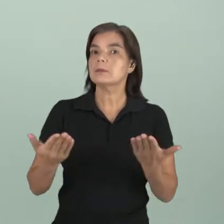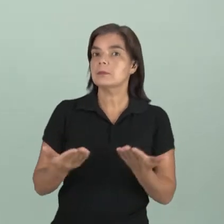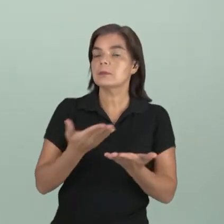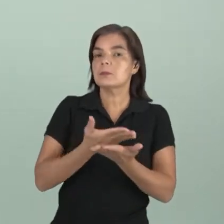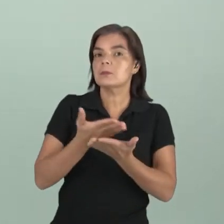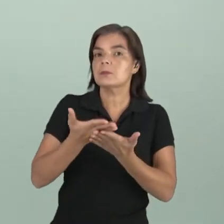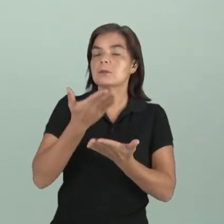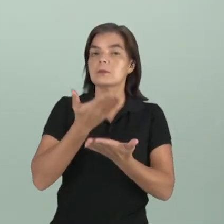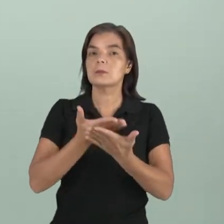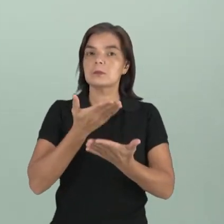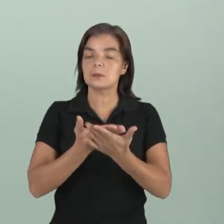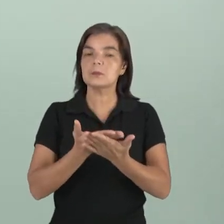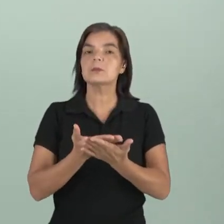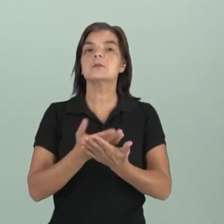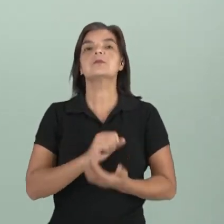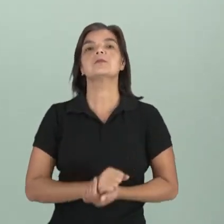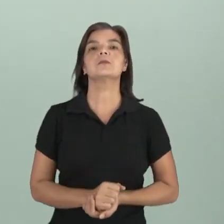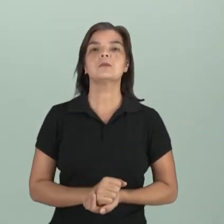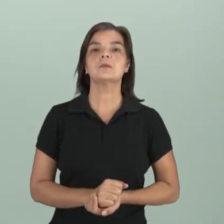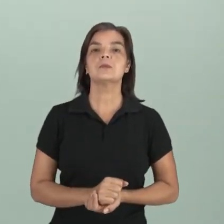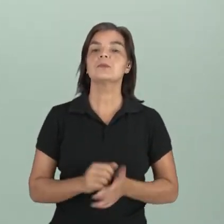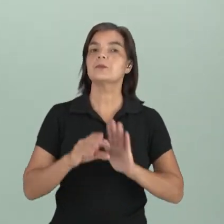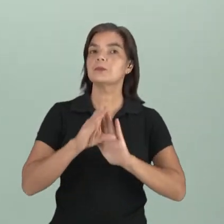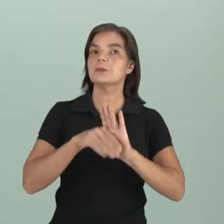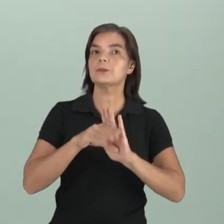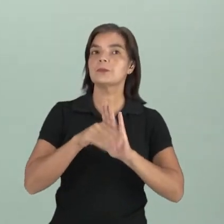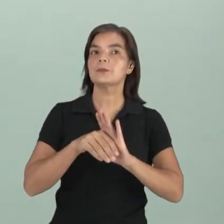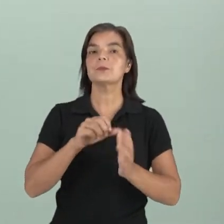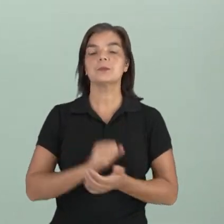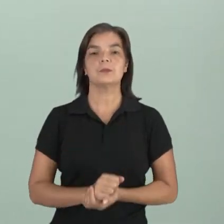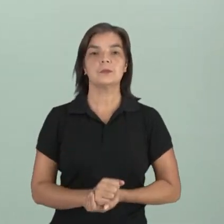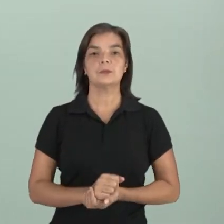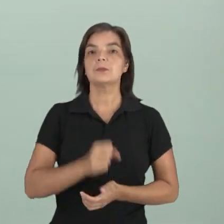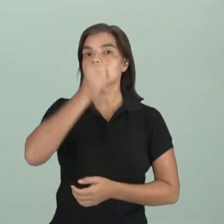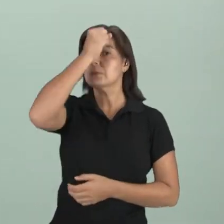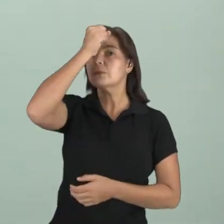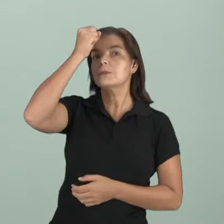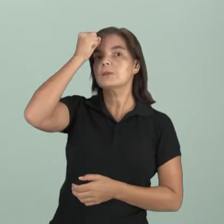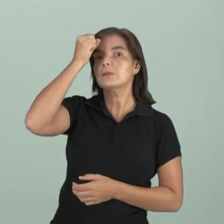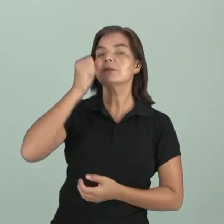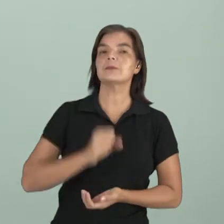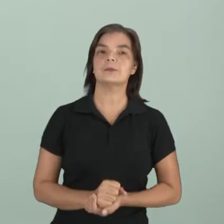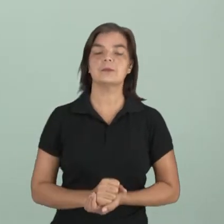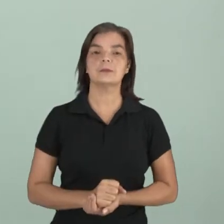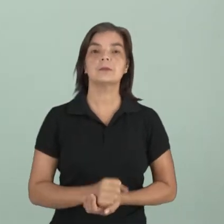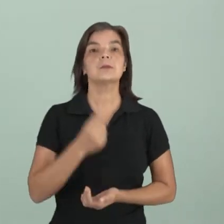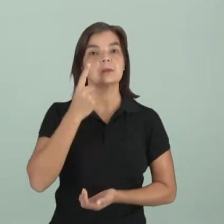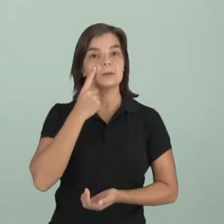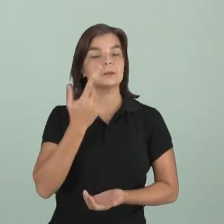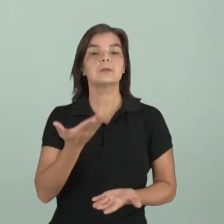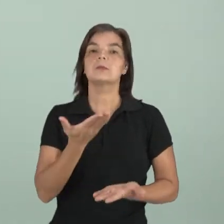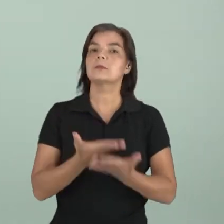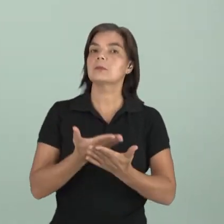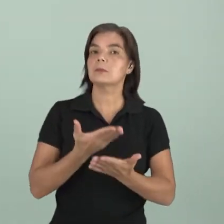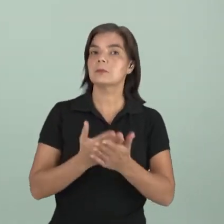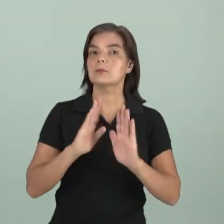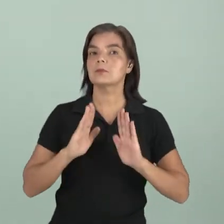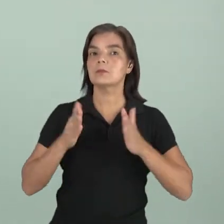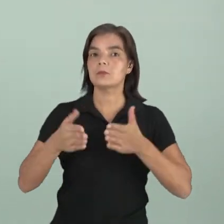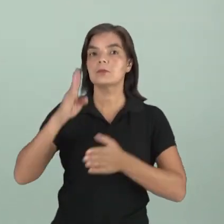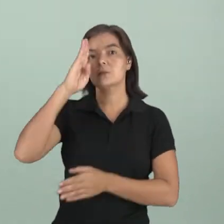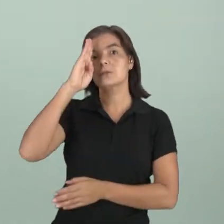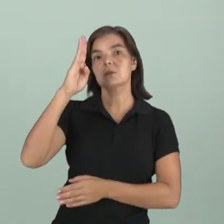Estamos iniciando mais uma videoaula do seu componente curricular Sociologia. Videoaula esta